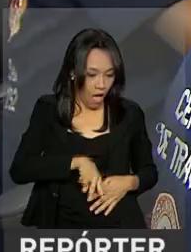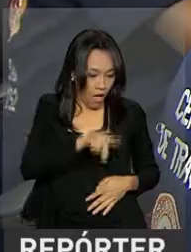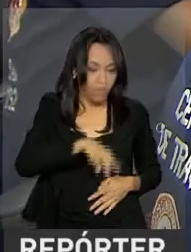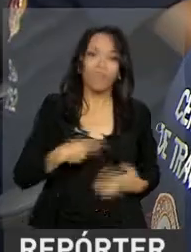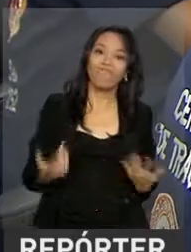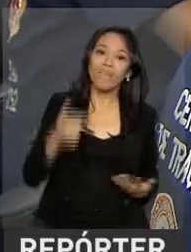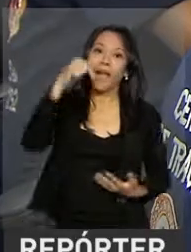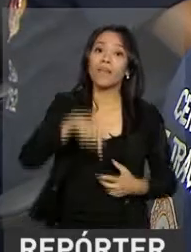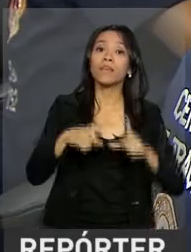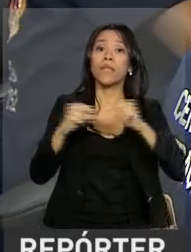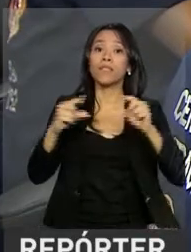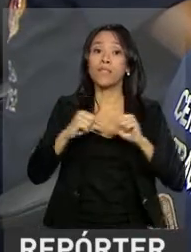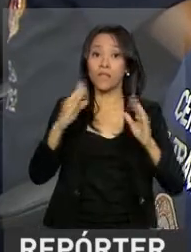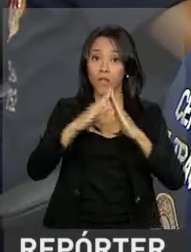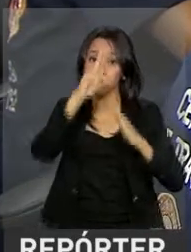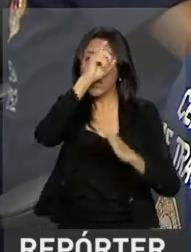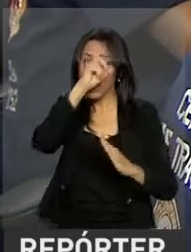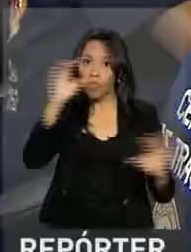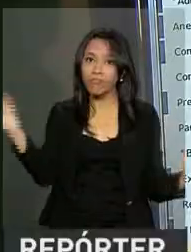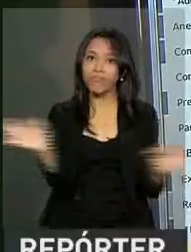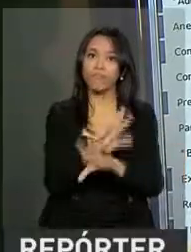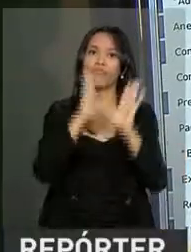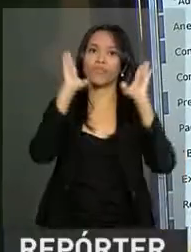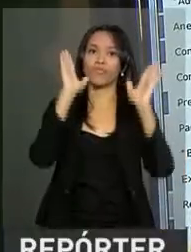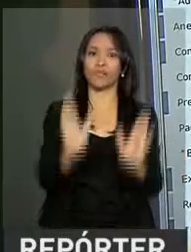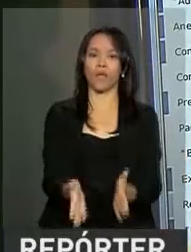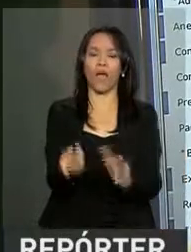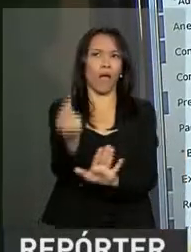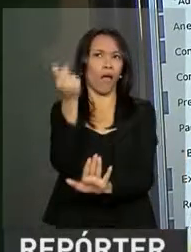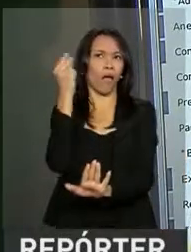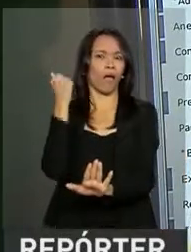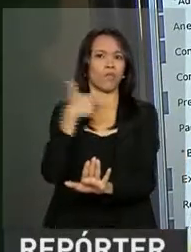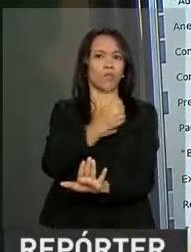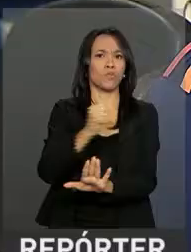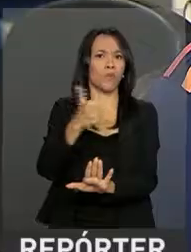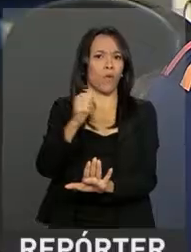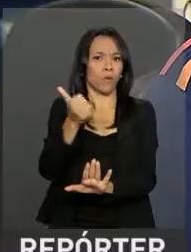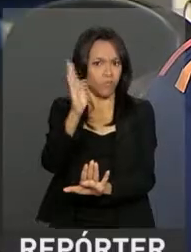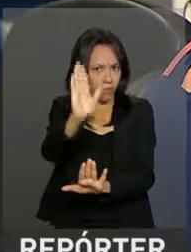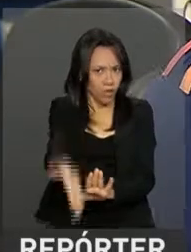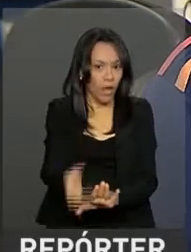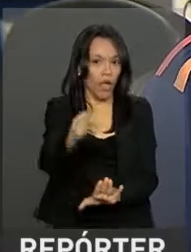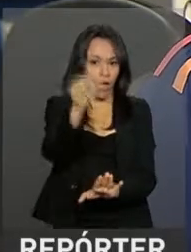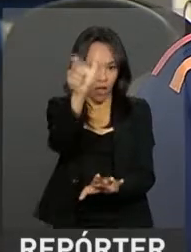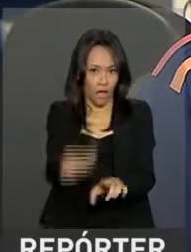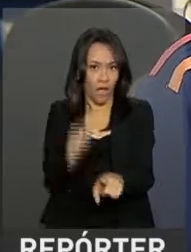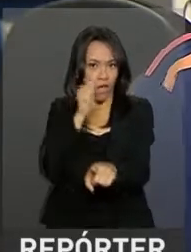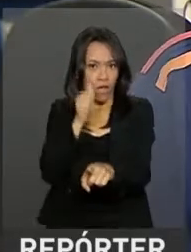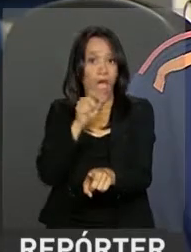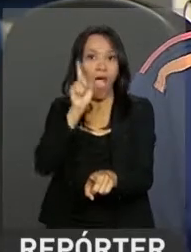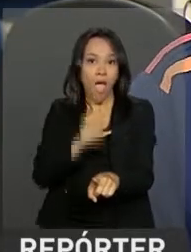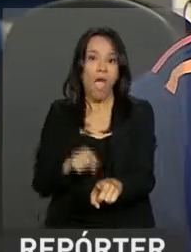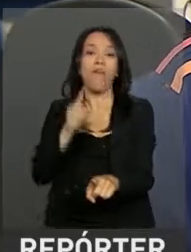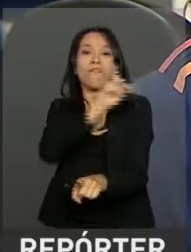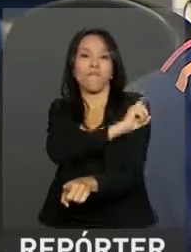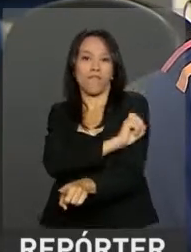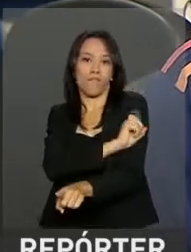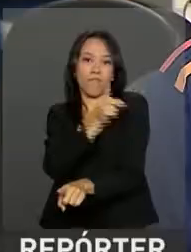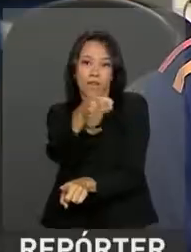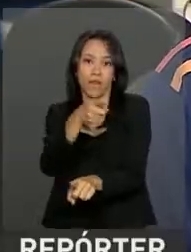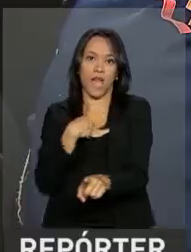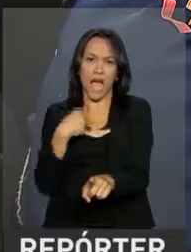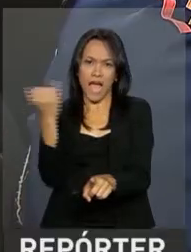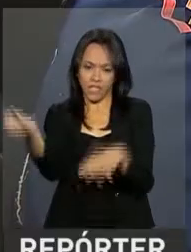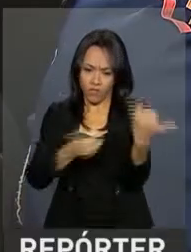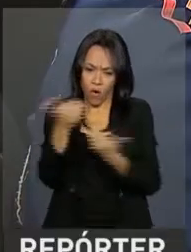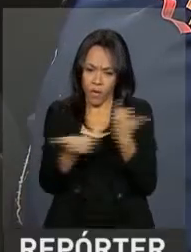o prontuário virtual já está disse o nível desde 2011 sairá enfermeira e conta que a informatização dos